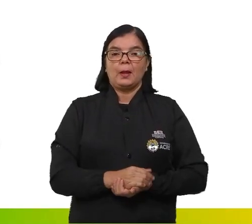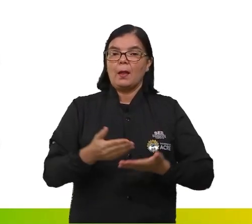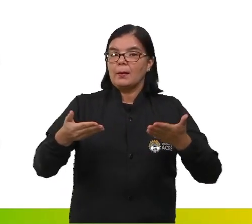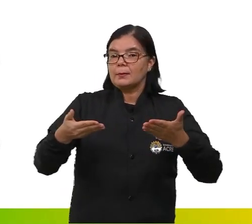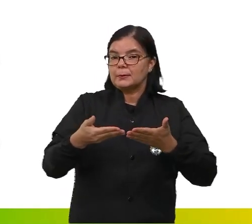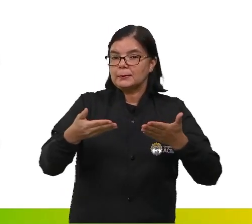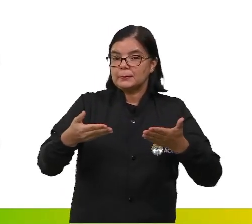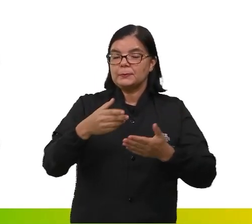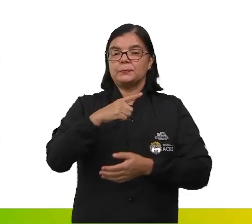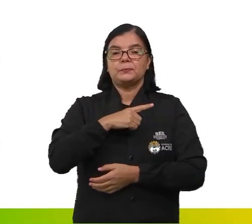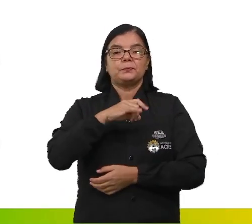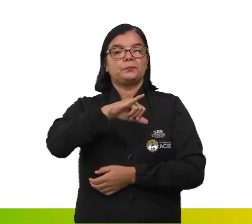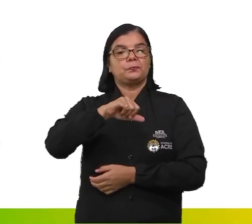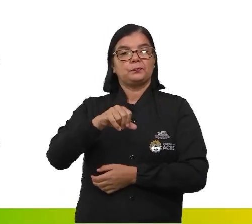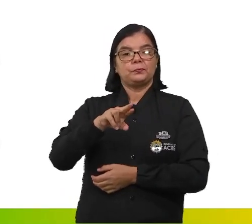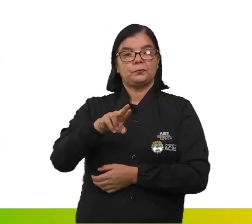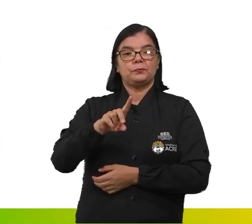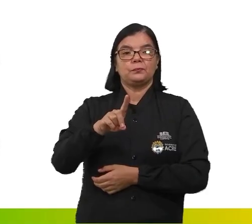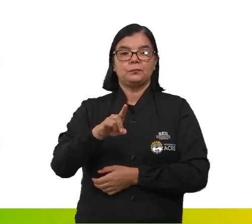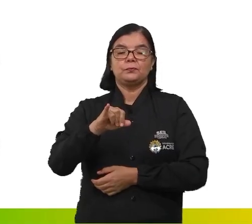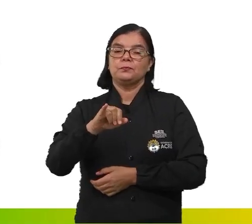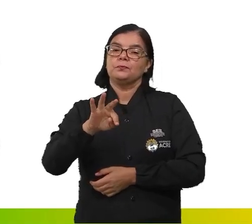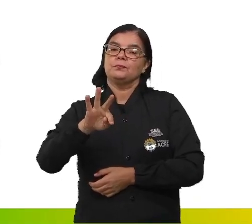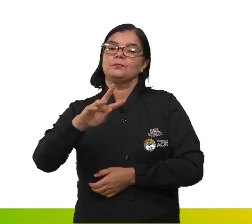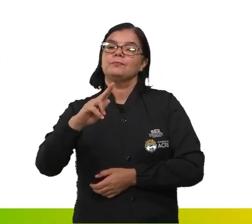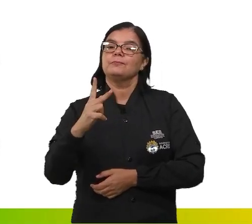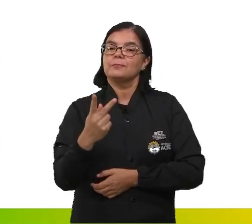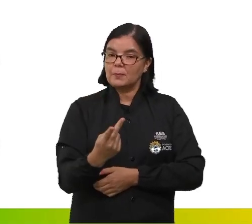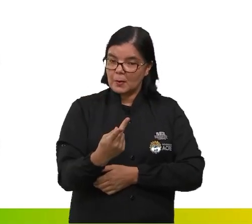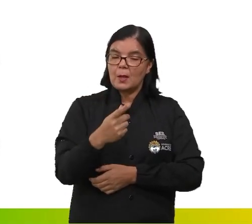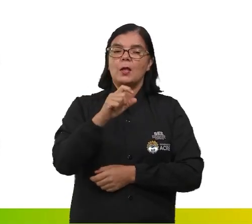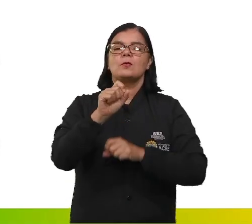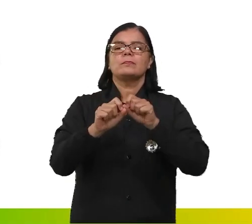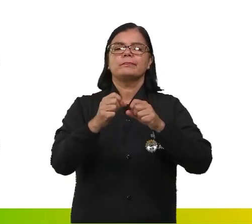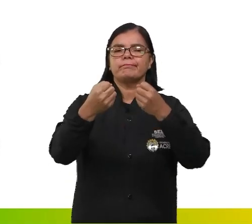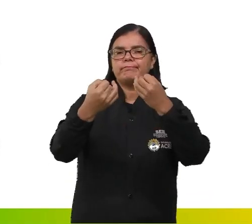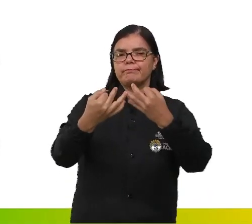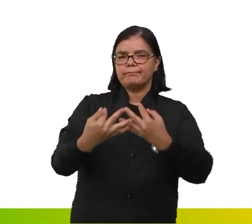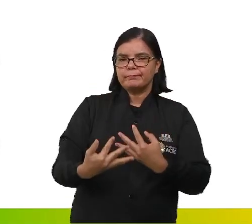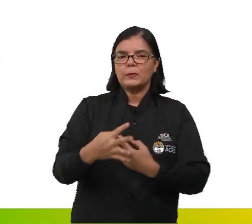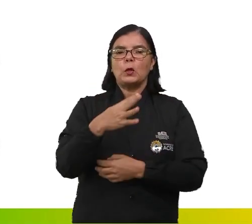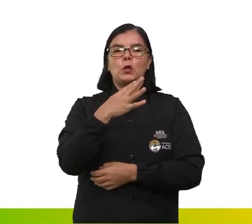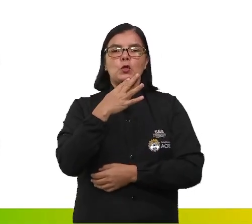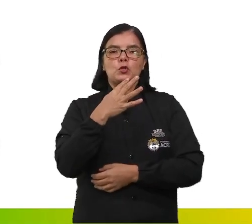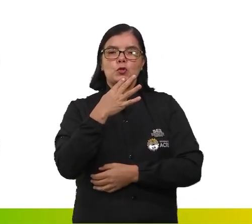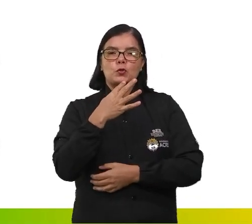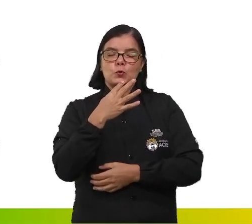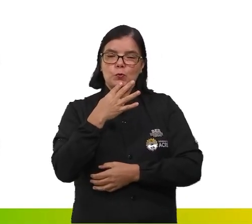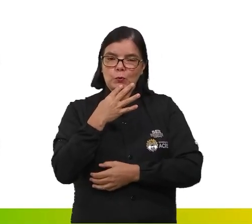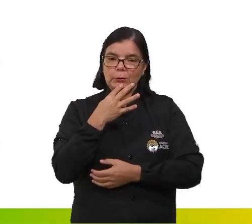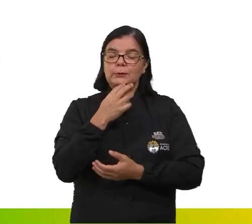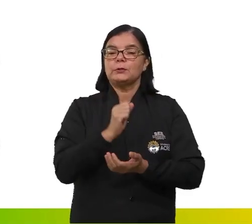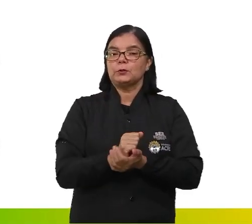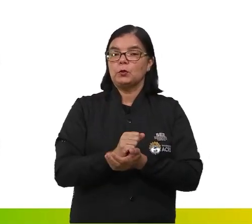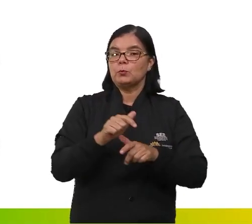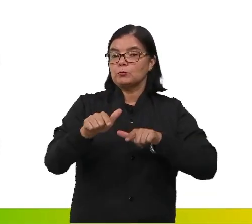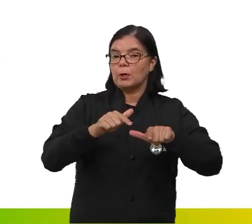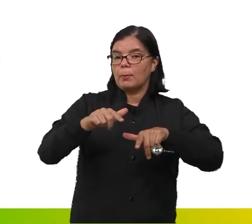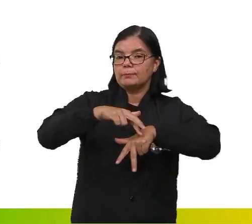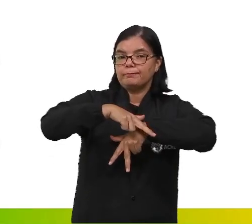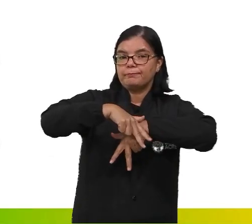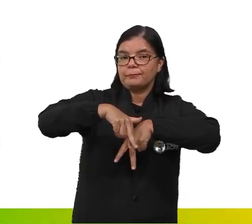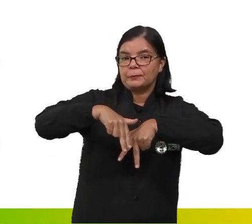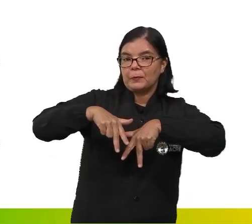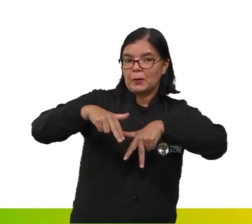agora nós temos também a Judith, que ela vai tratar do conhecimento de trabalho sobre